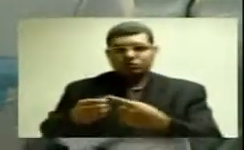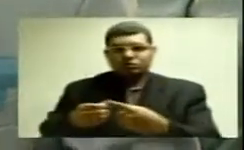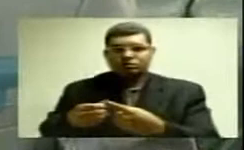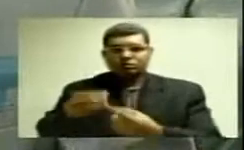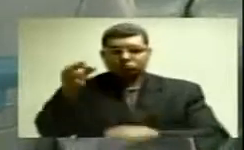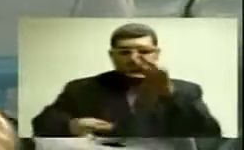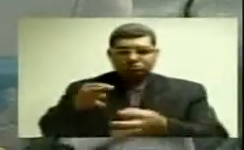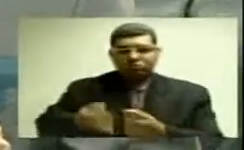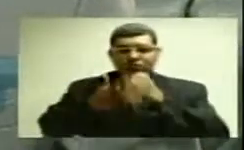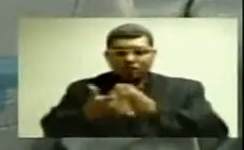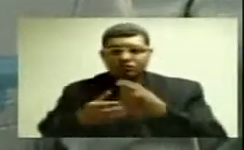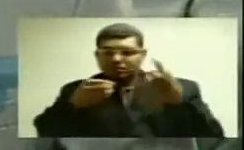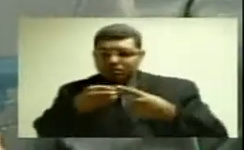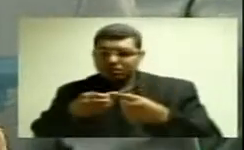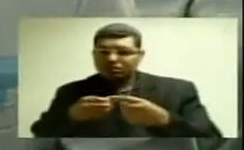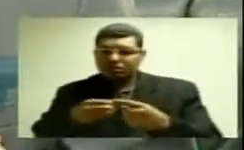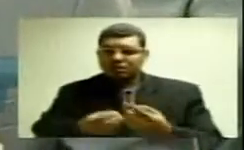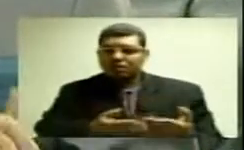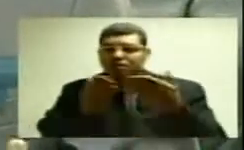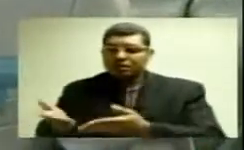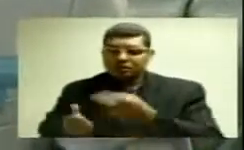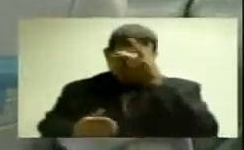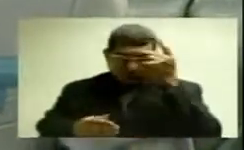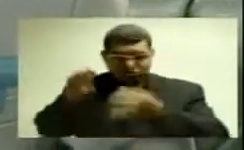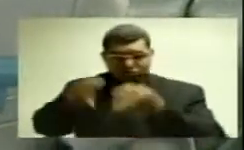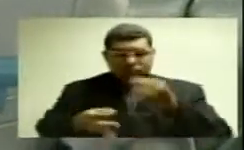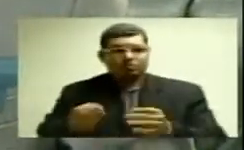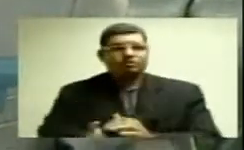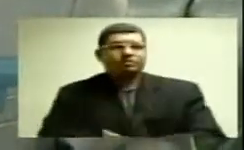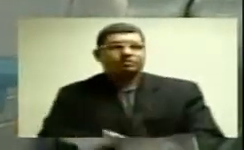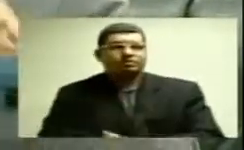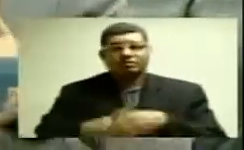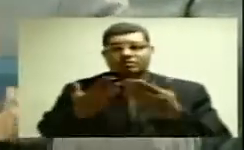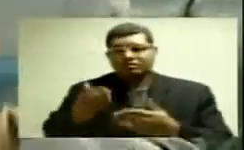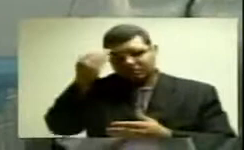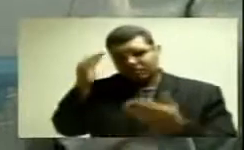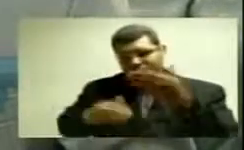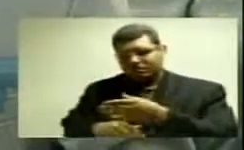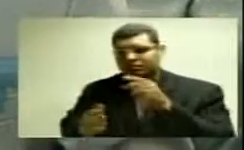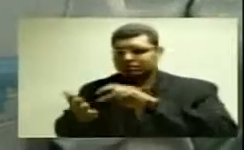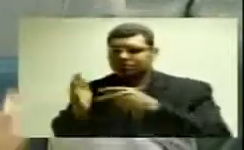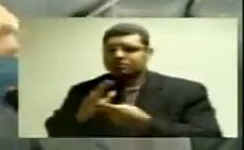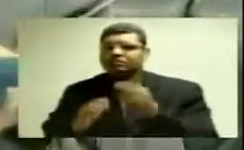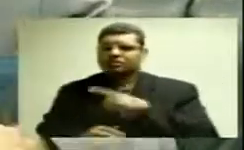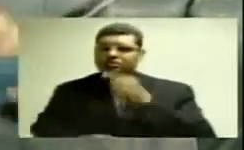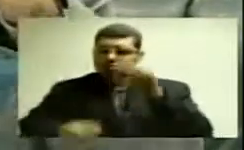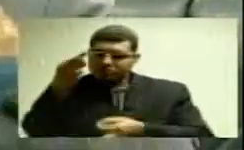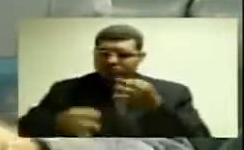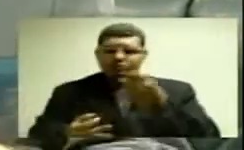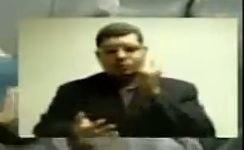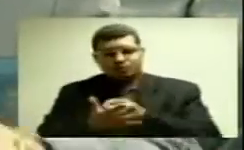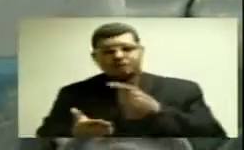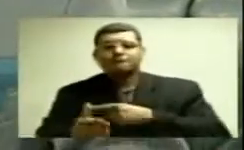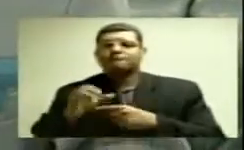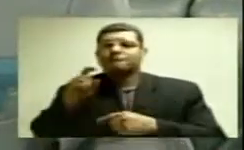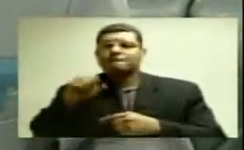o judiciário, a justiça, a presença da estrutura da justiça. E interiorizar significa ter o juiz no